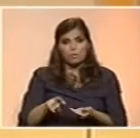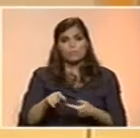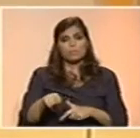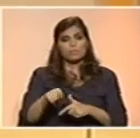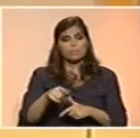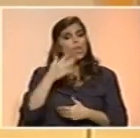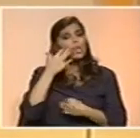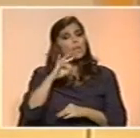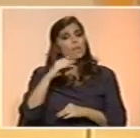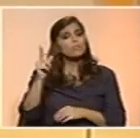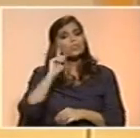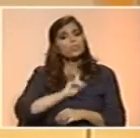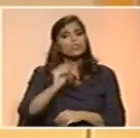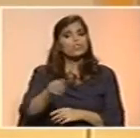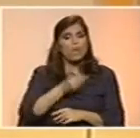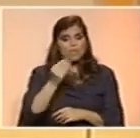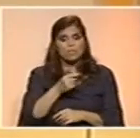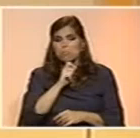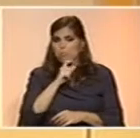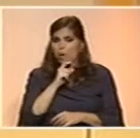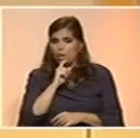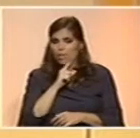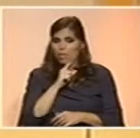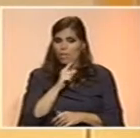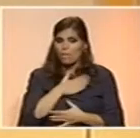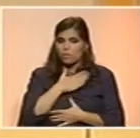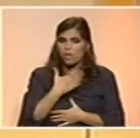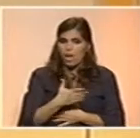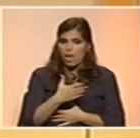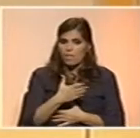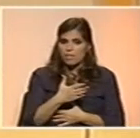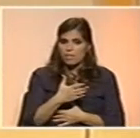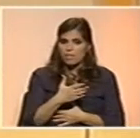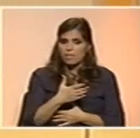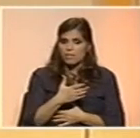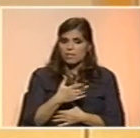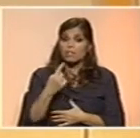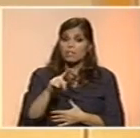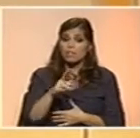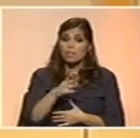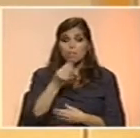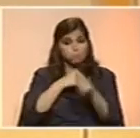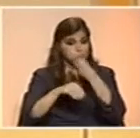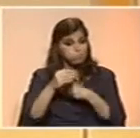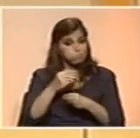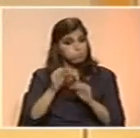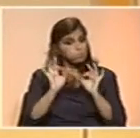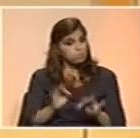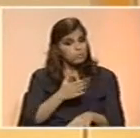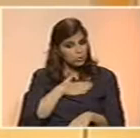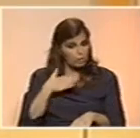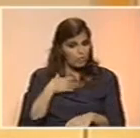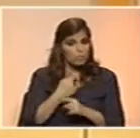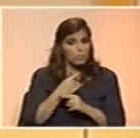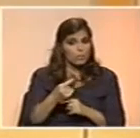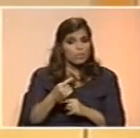normalmente adolescentes. Mas que pode ser mascarada de uma vontade de ter uma alimentação saudável. Exatamente, é? Porque são, em princípio, pessoas que